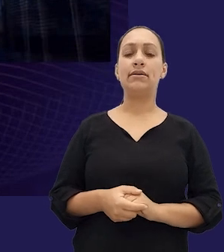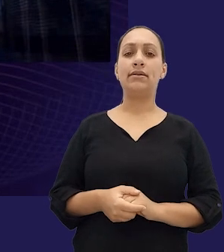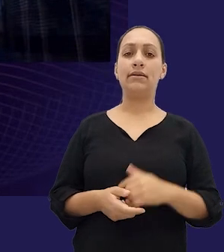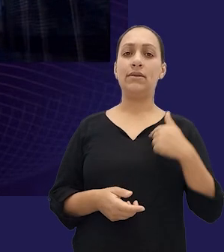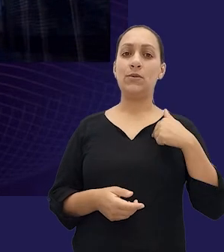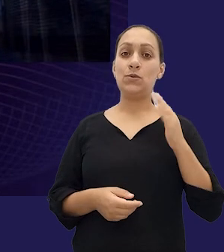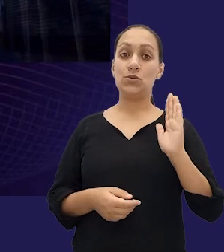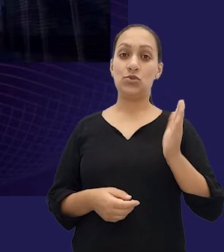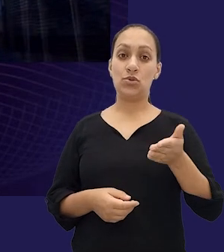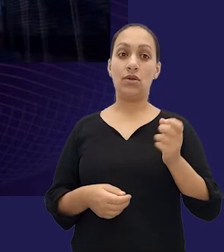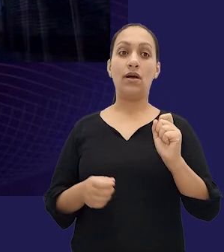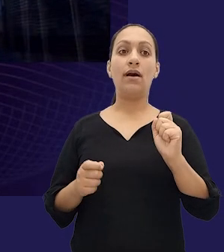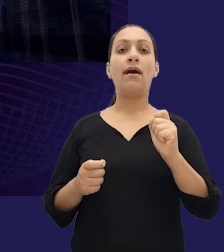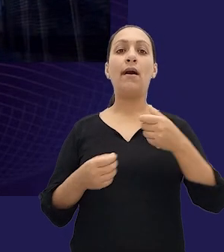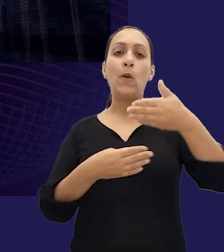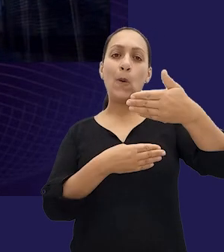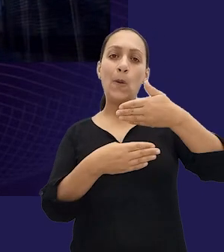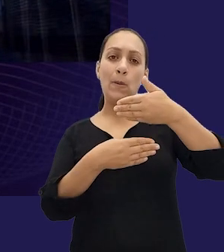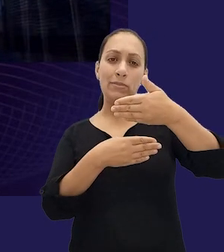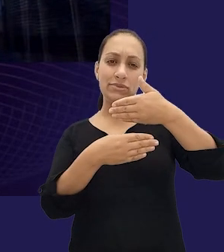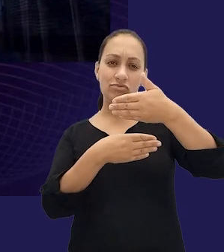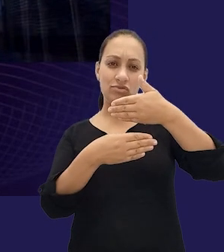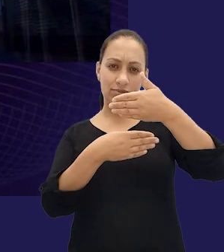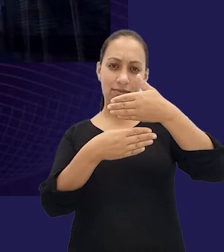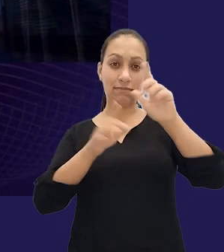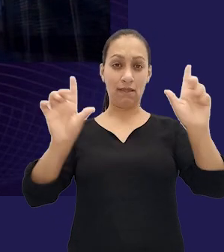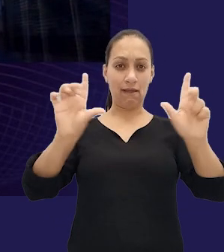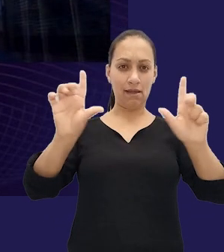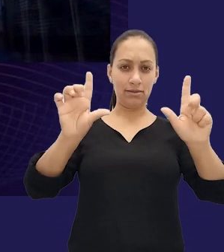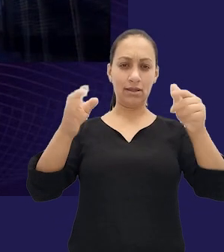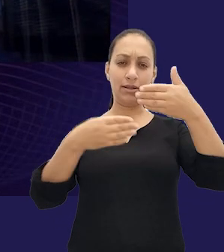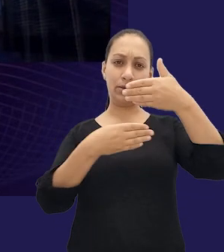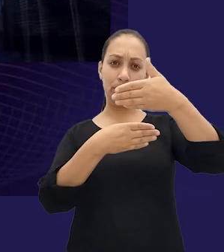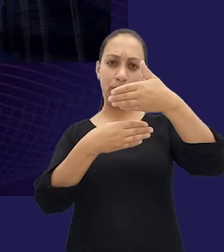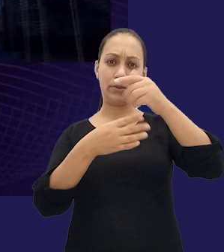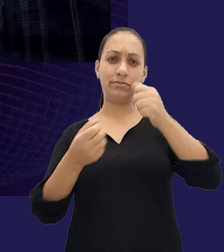vou compartilhar a tela aqui que eu vou...